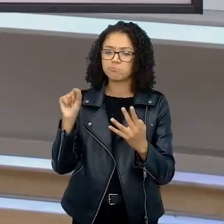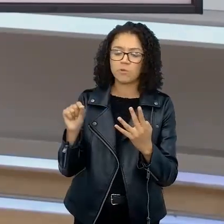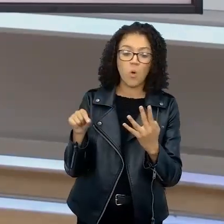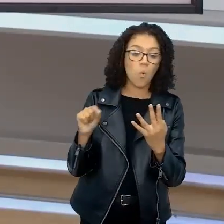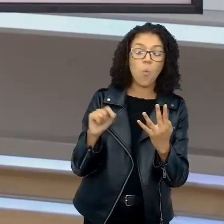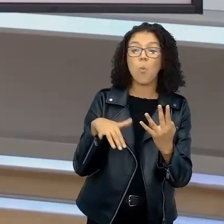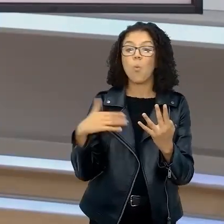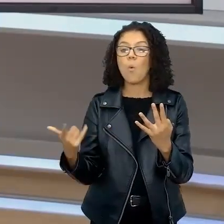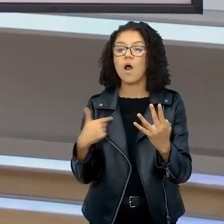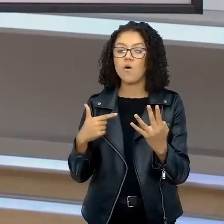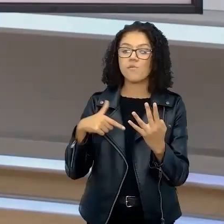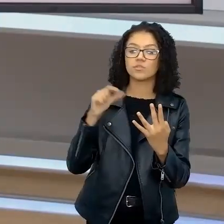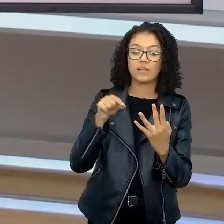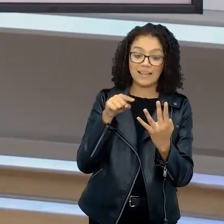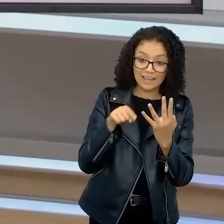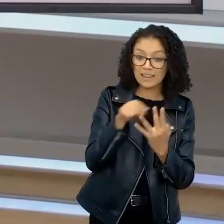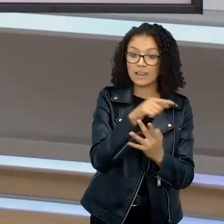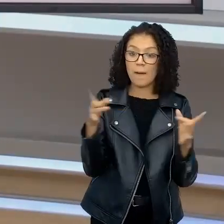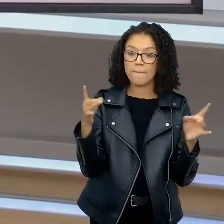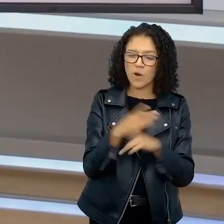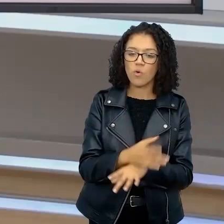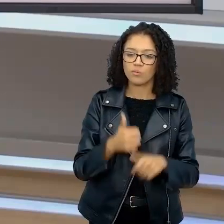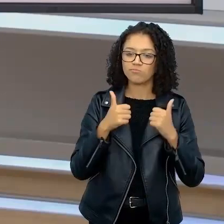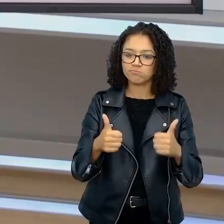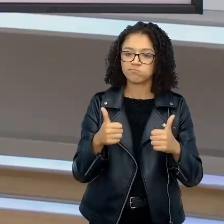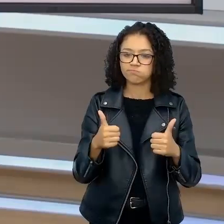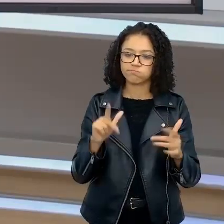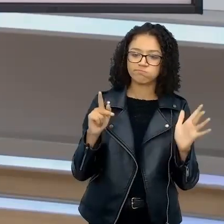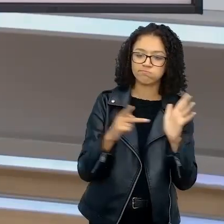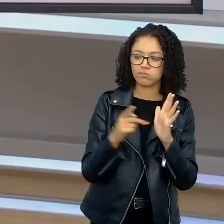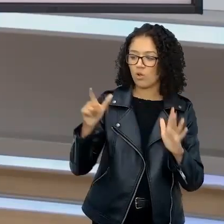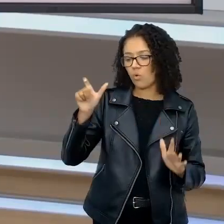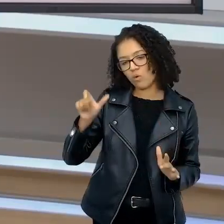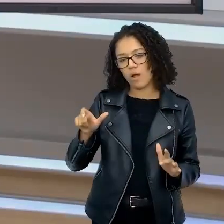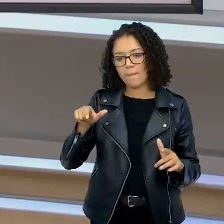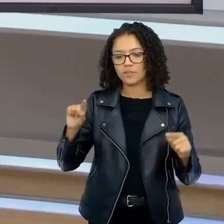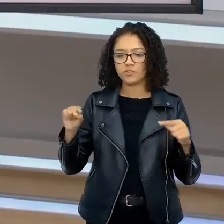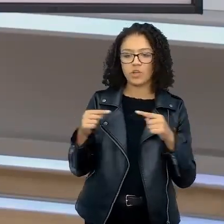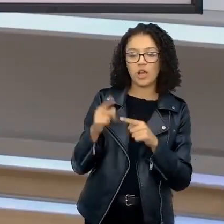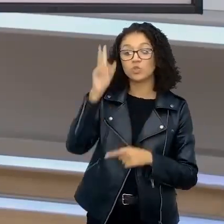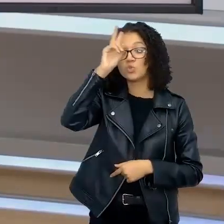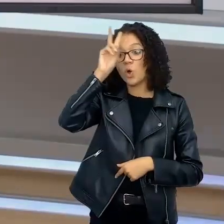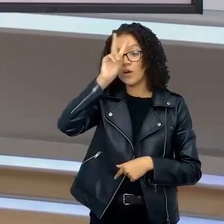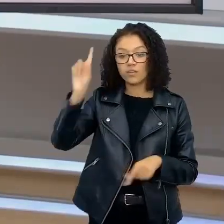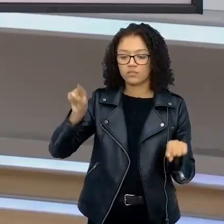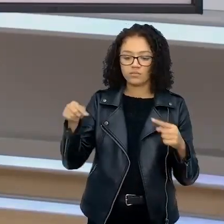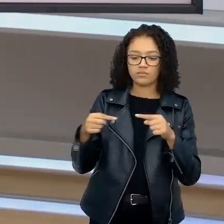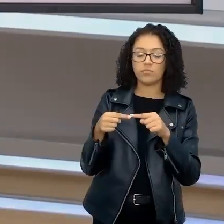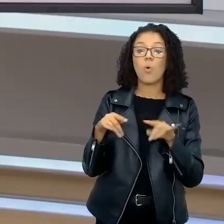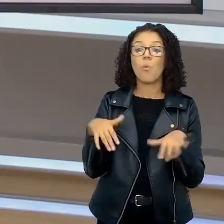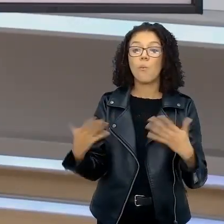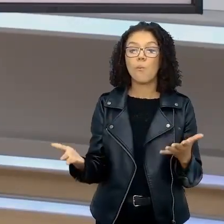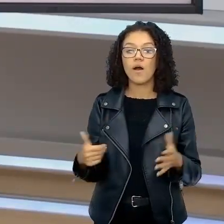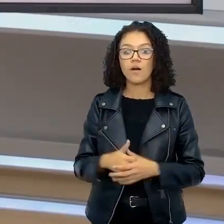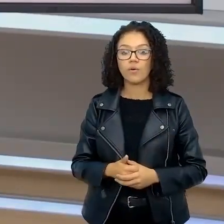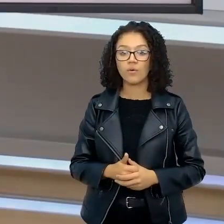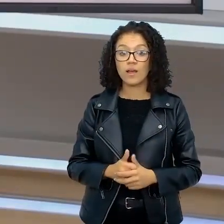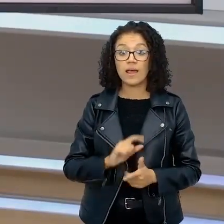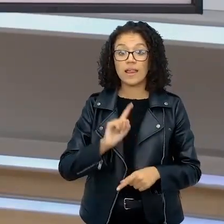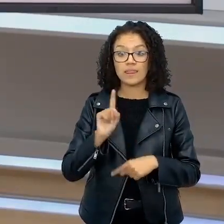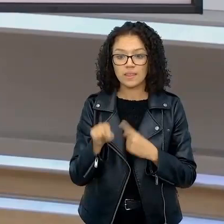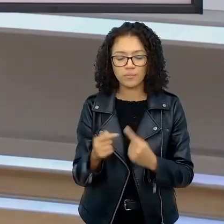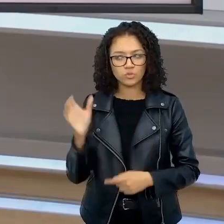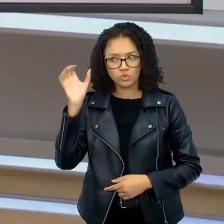preparado e qualificado para realizar essa escuta. E daí, por meio desse fluxo, acolhi, fiz a